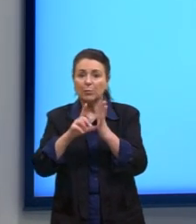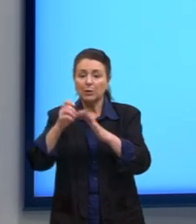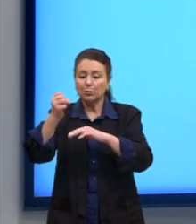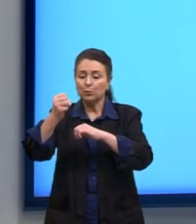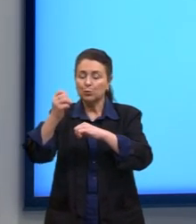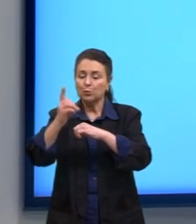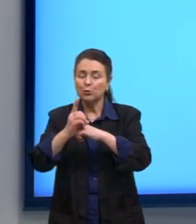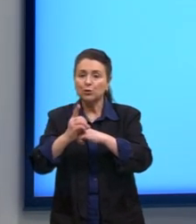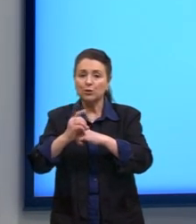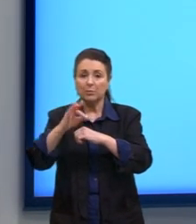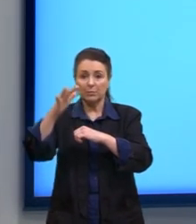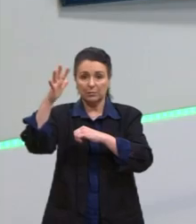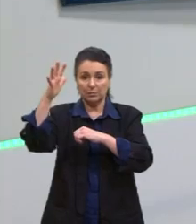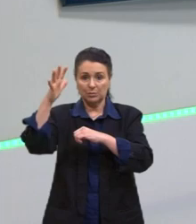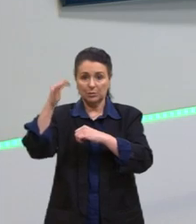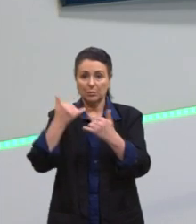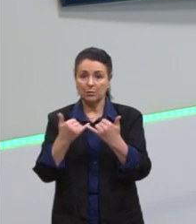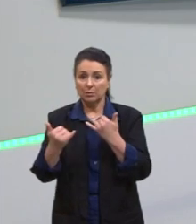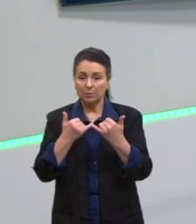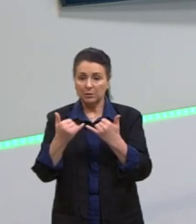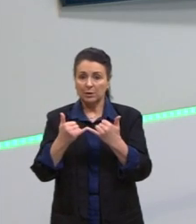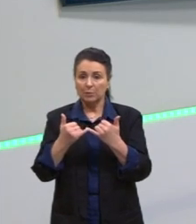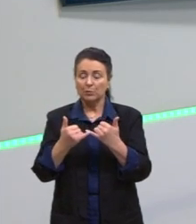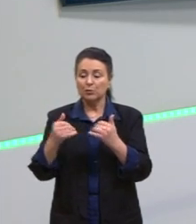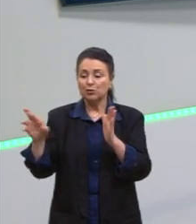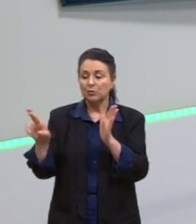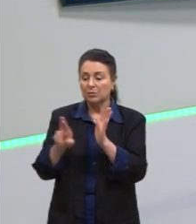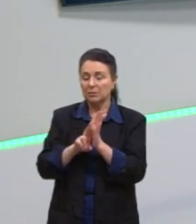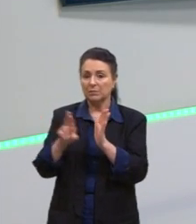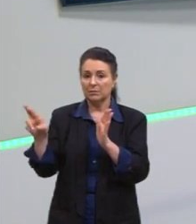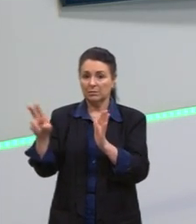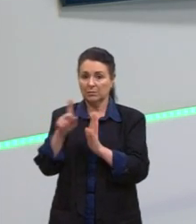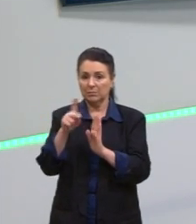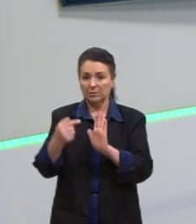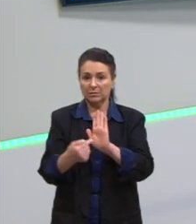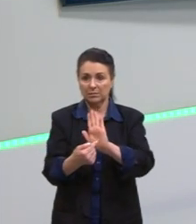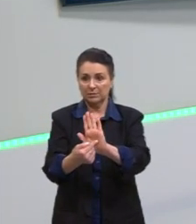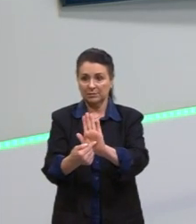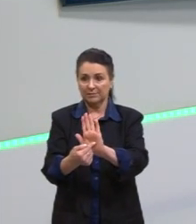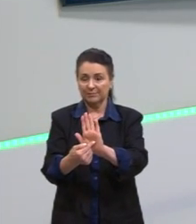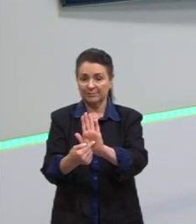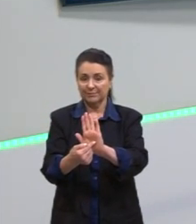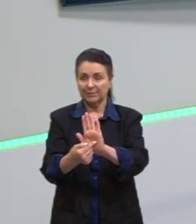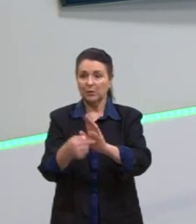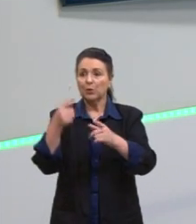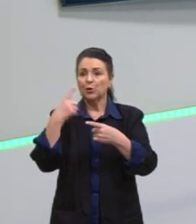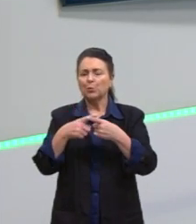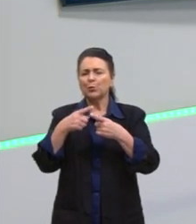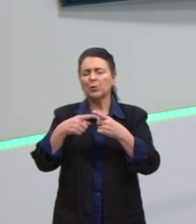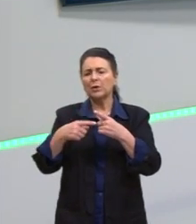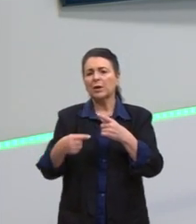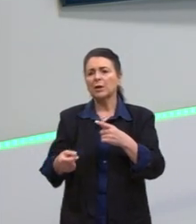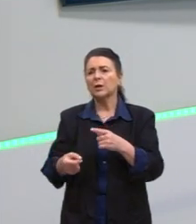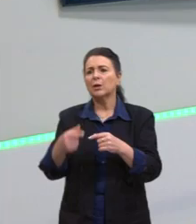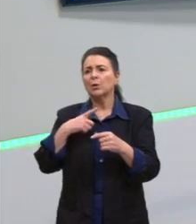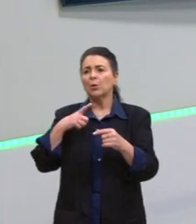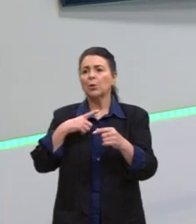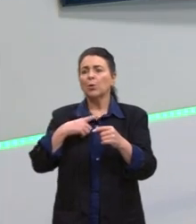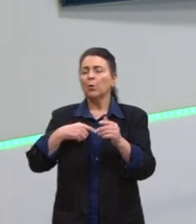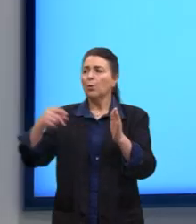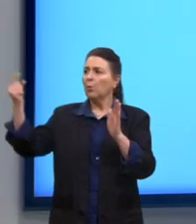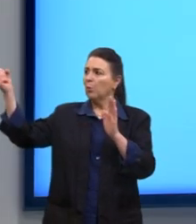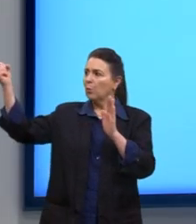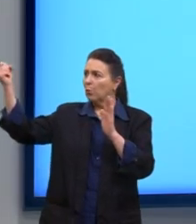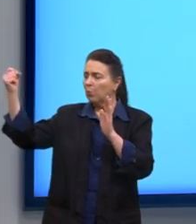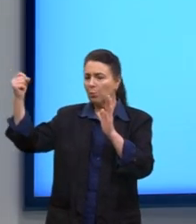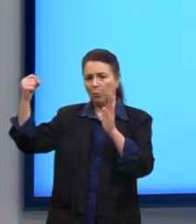só alguns exemplos de refração bom então por que que o raio refratado é desviado